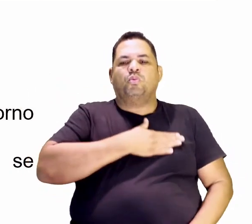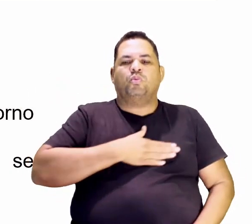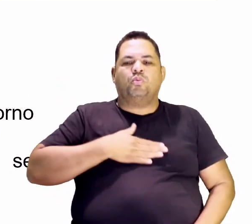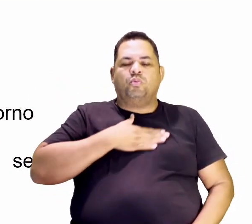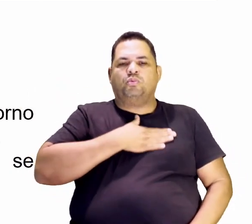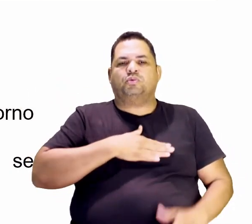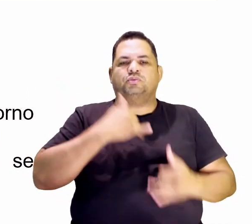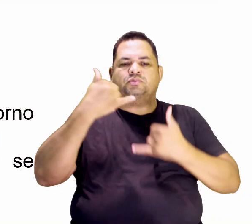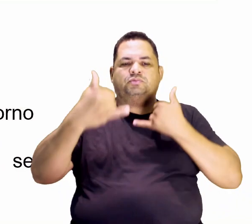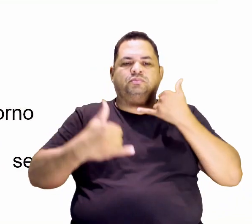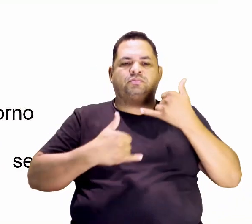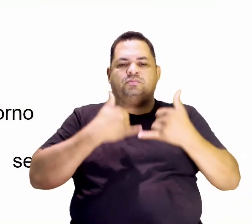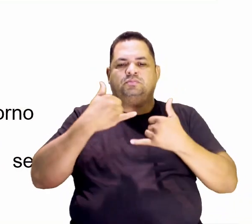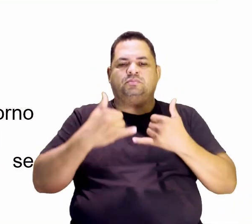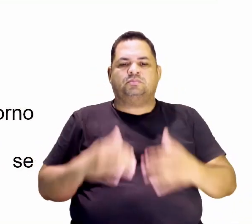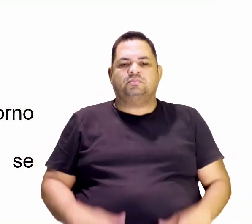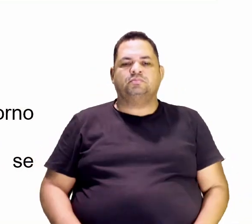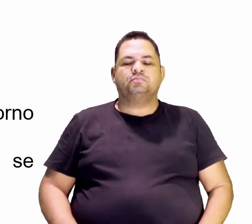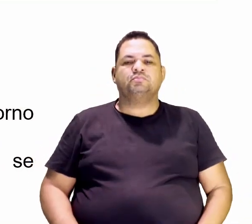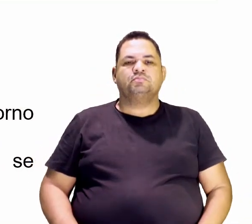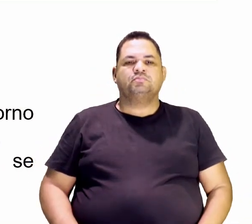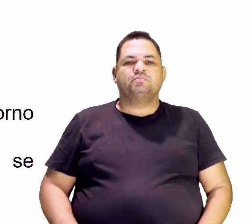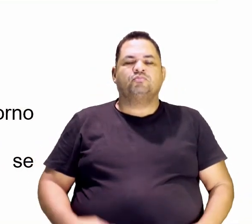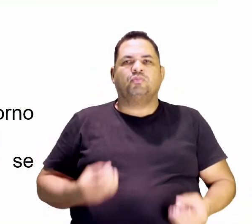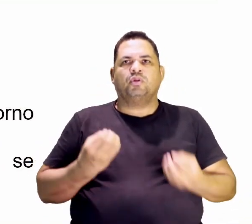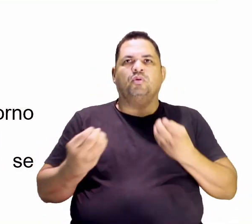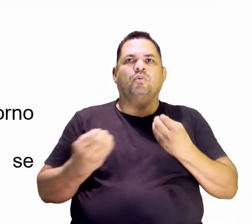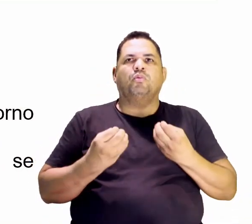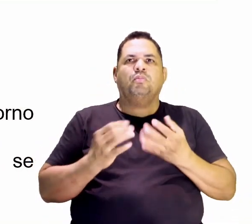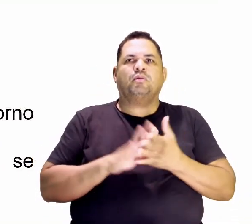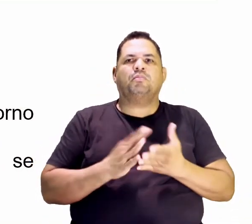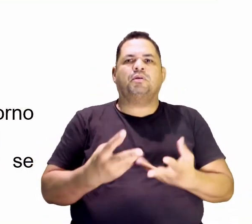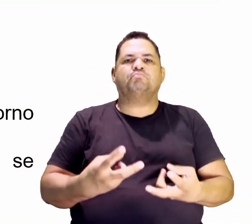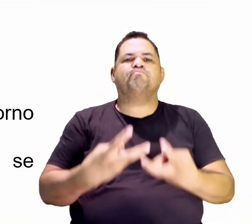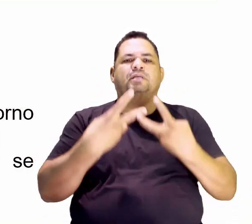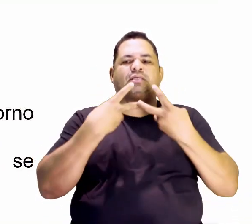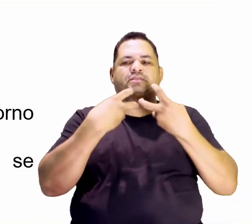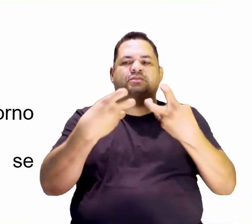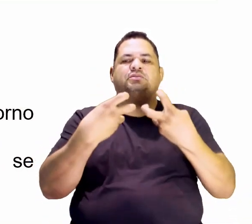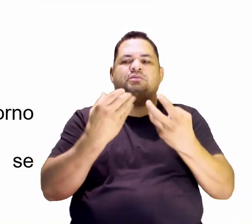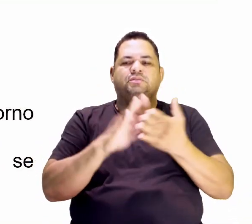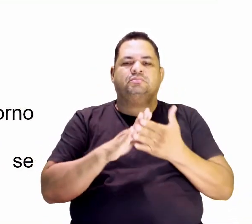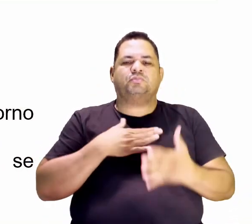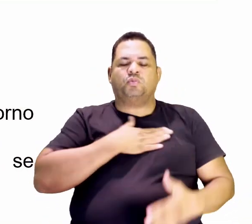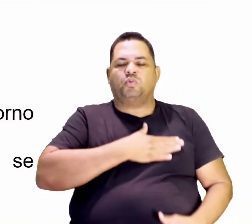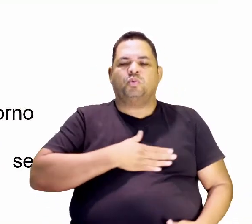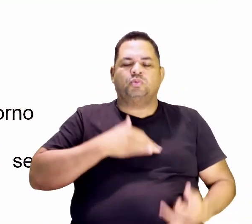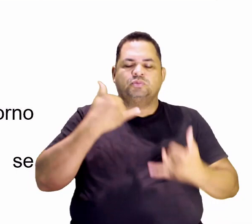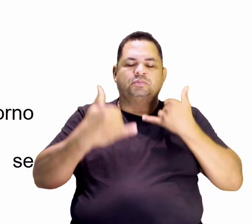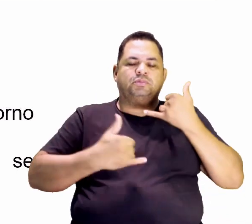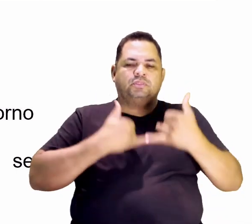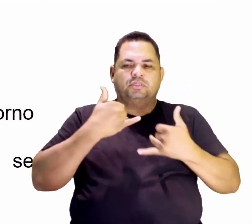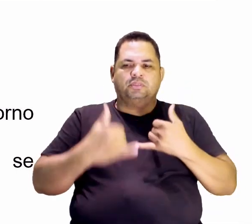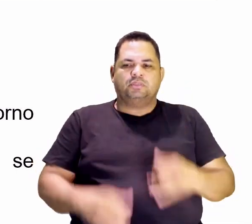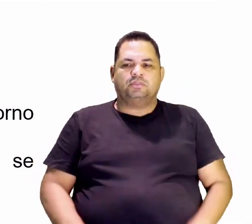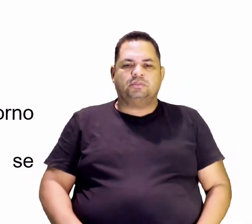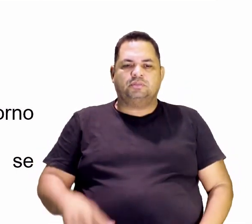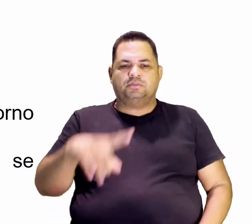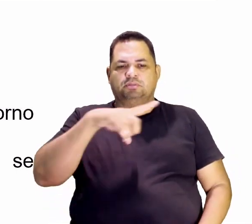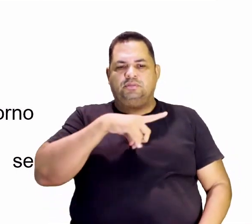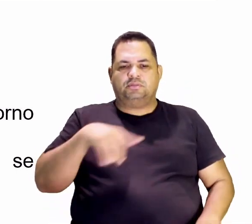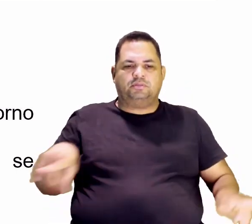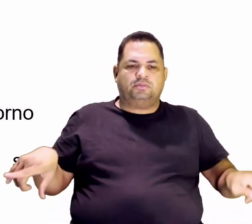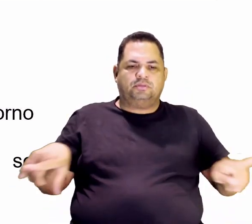de lazer, né? Então, como que eu me identifico aí nos meus gostos de lazer, certo? Tem aí também